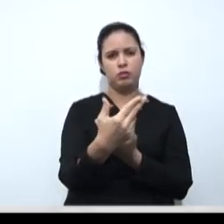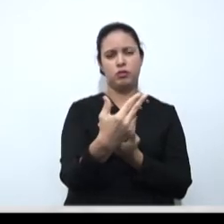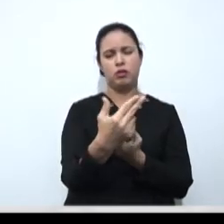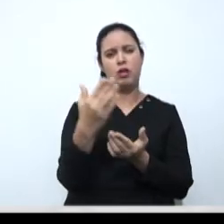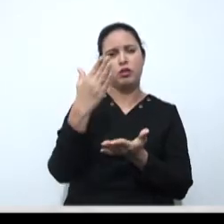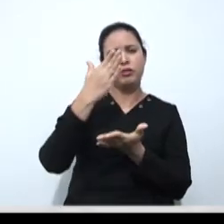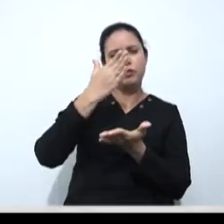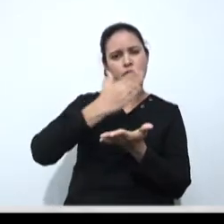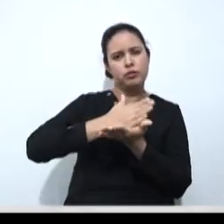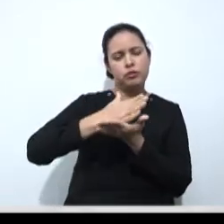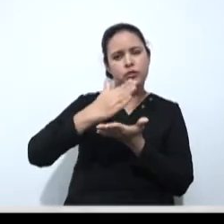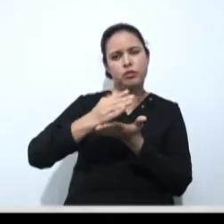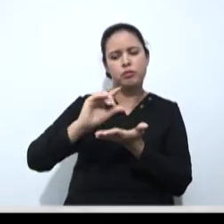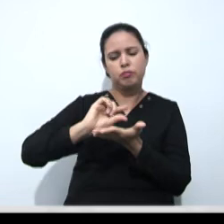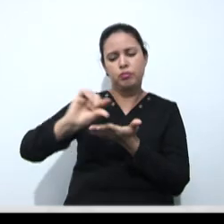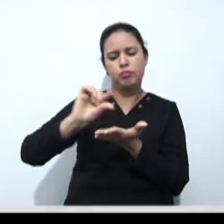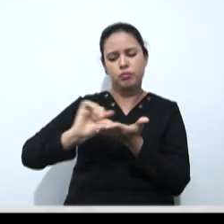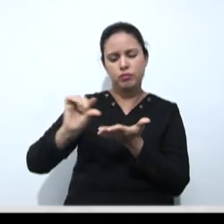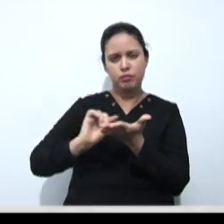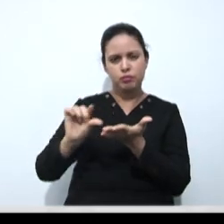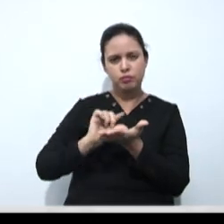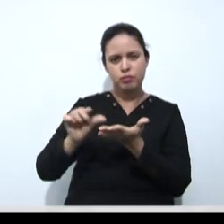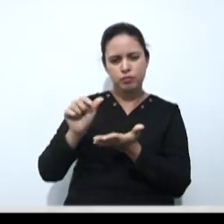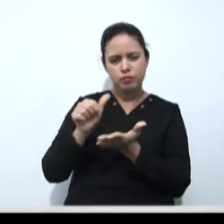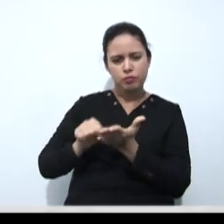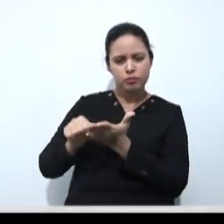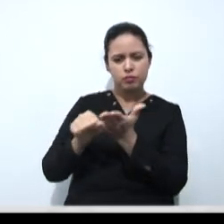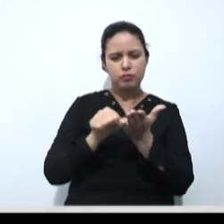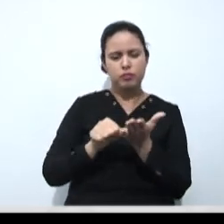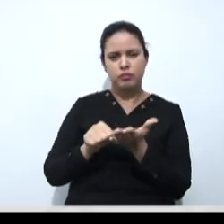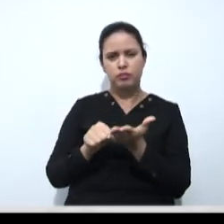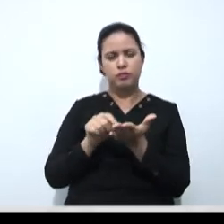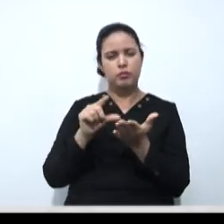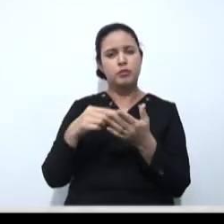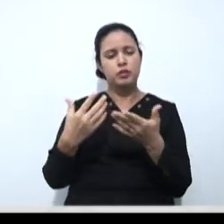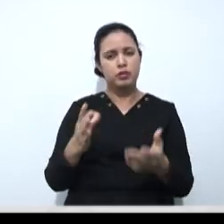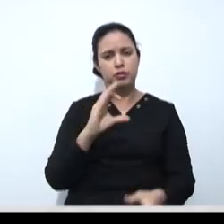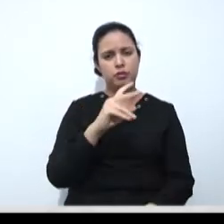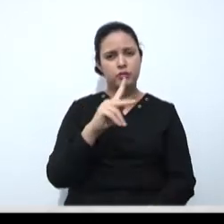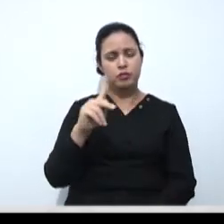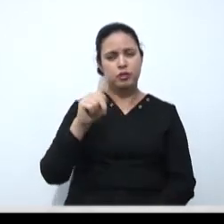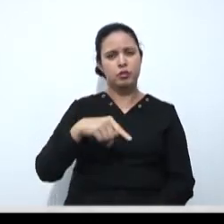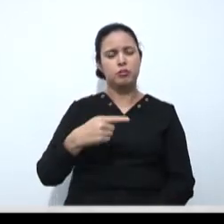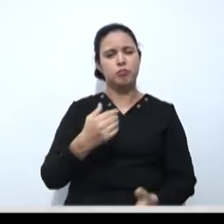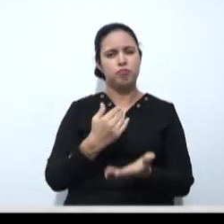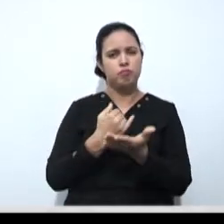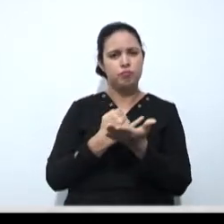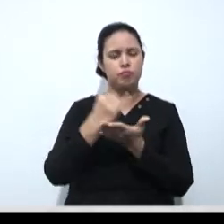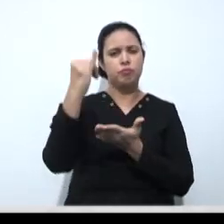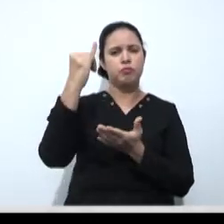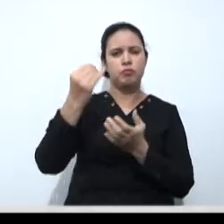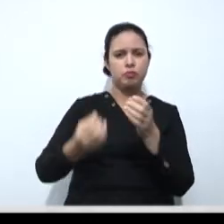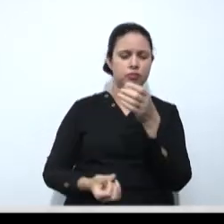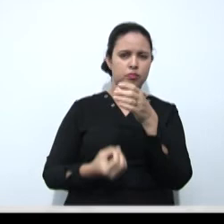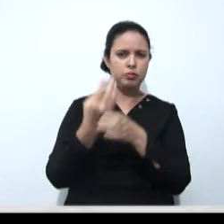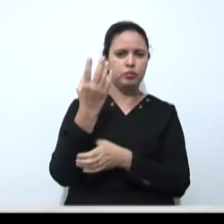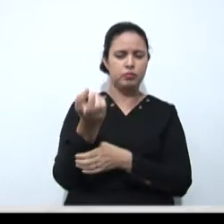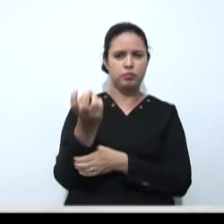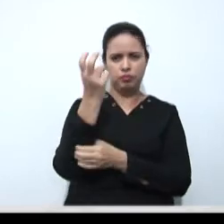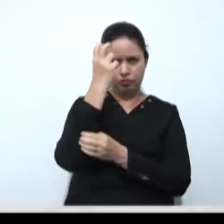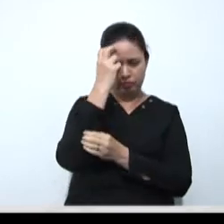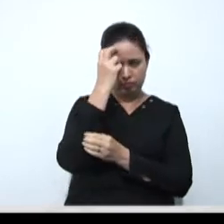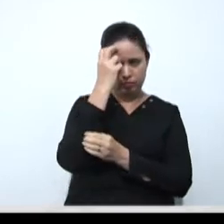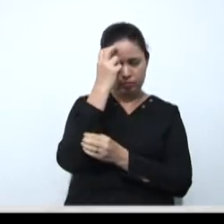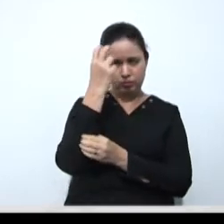vem sempre estudando nesse curso, né? A cooperativa ela é uma iniciativa empreendedora que dissemina a cultura empreendedora entre